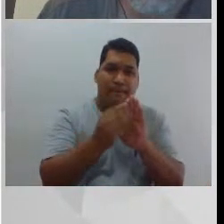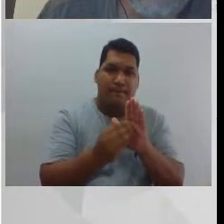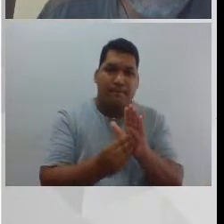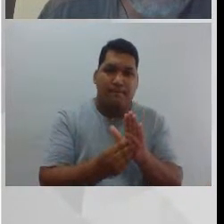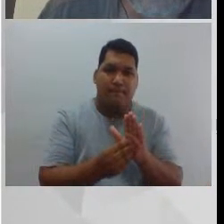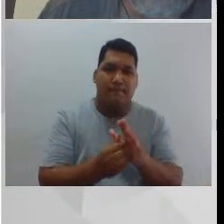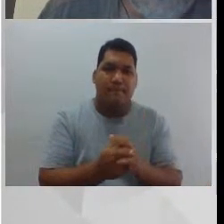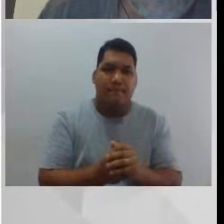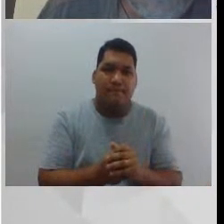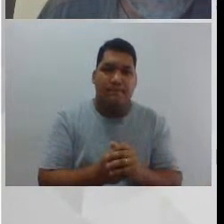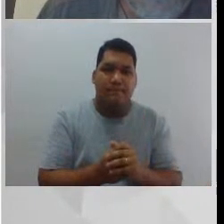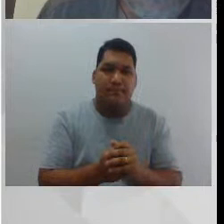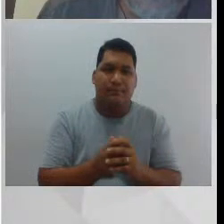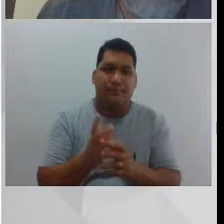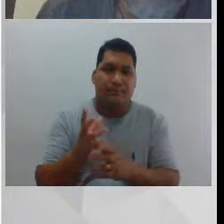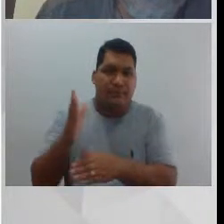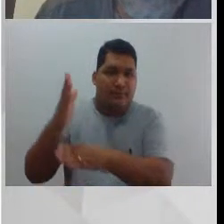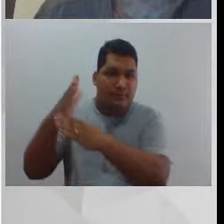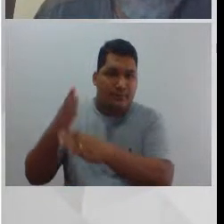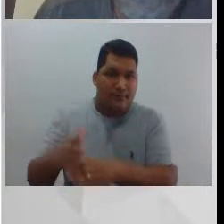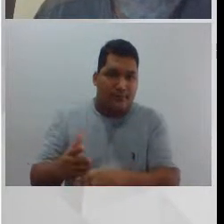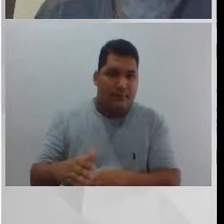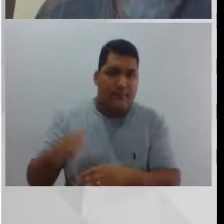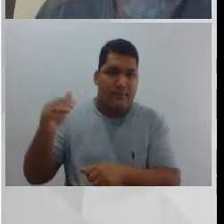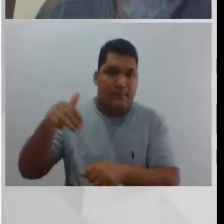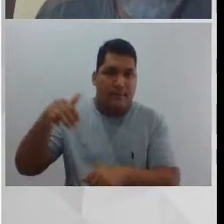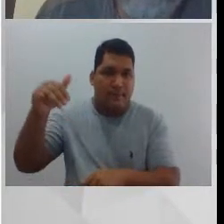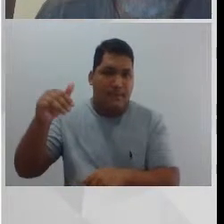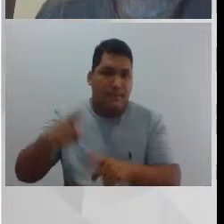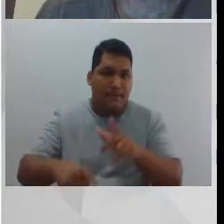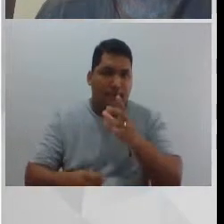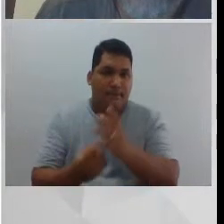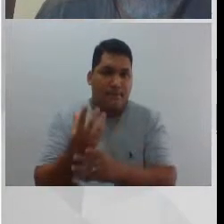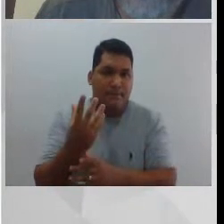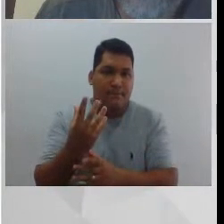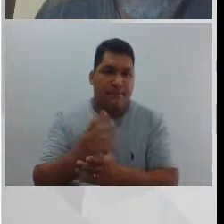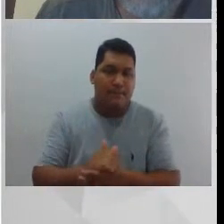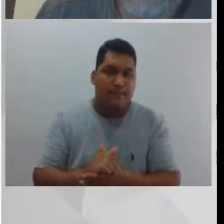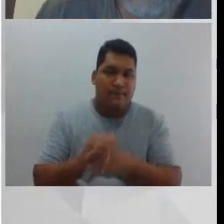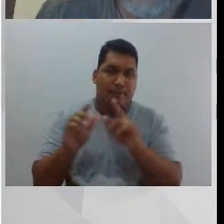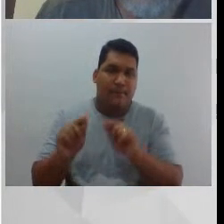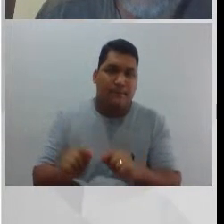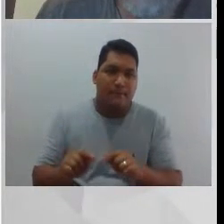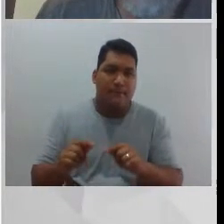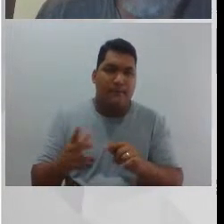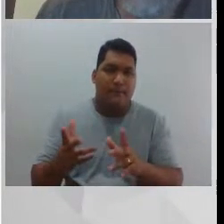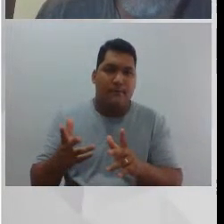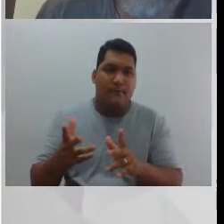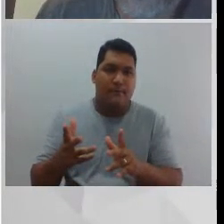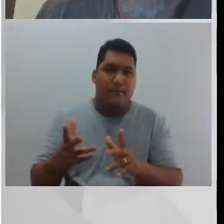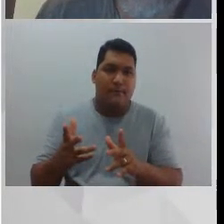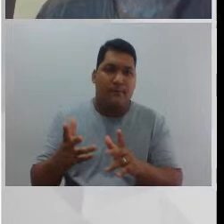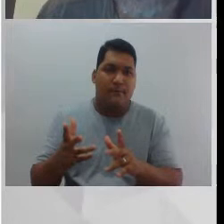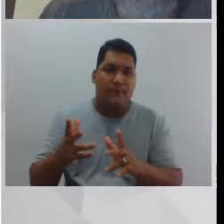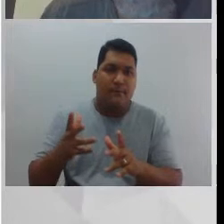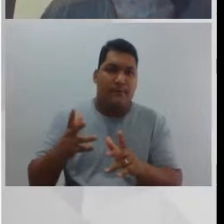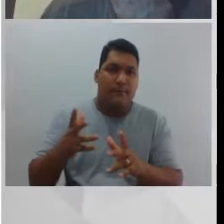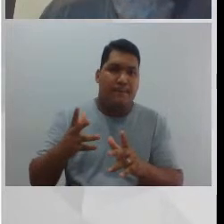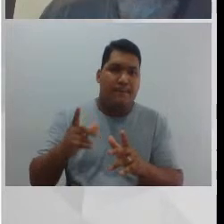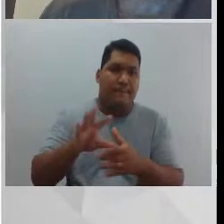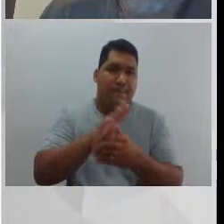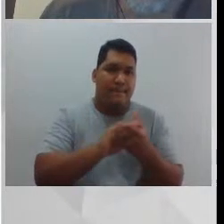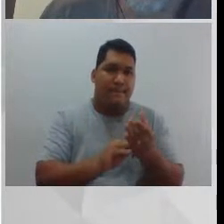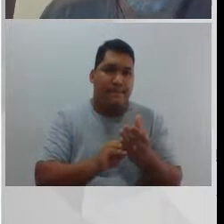outro era um matemático de Illinois. Então, criaram o primeiro modelo artificial do neurônio. Tá?